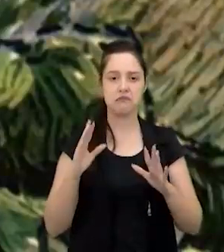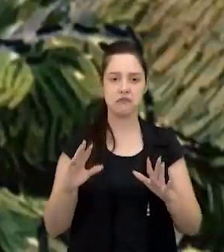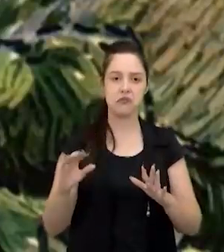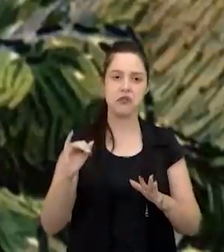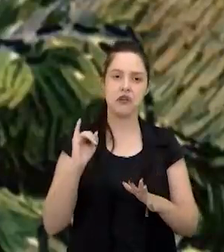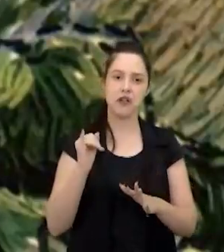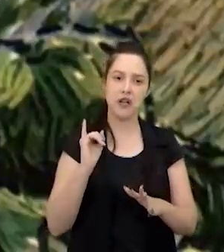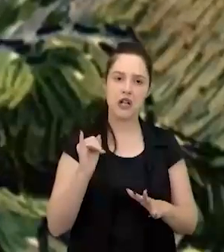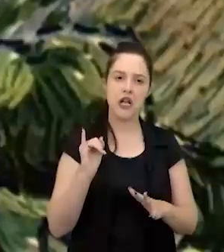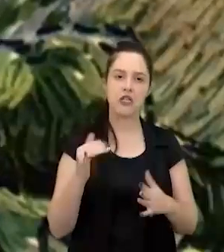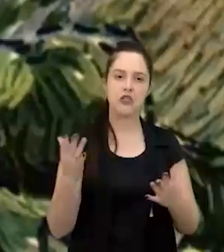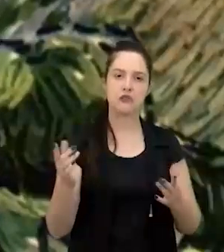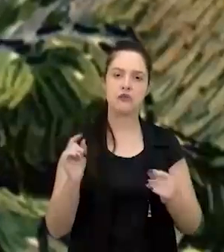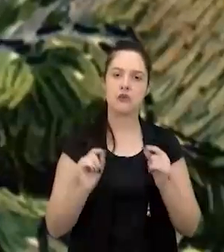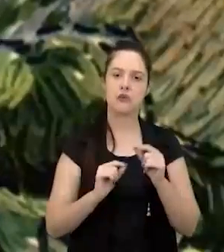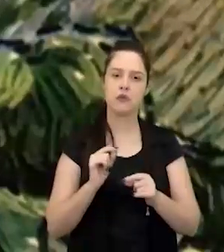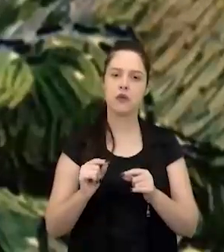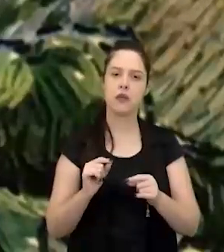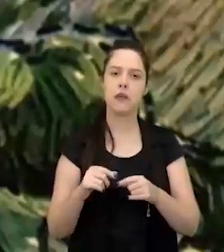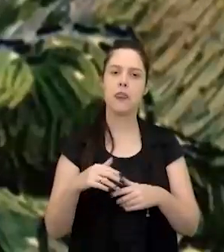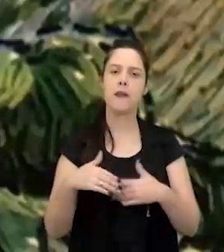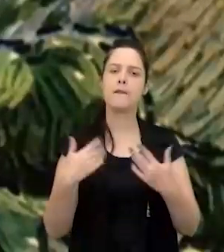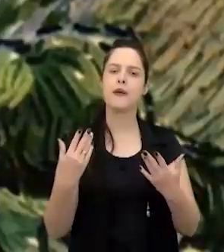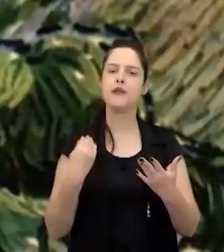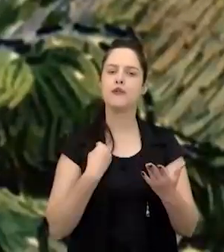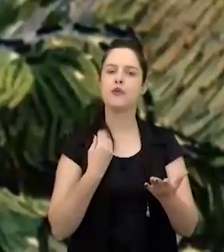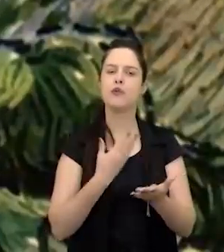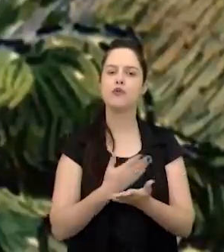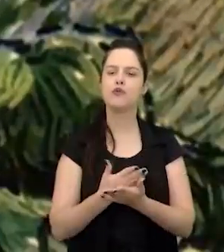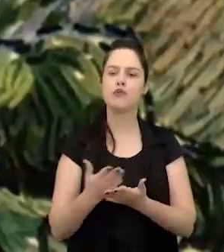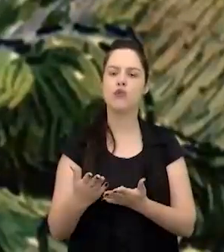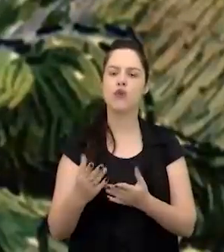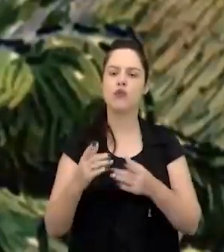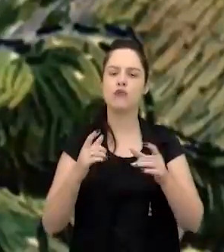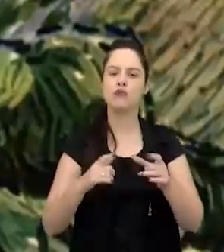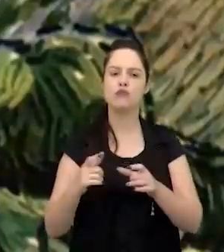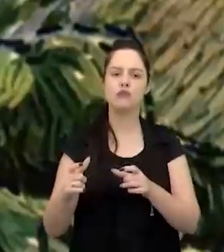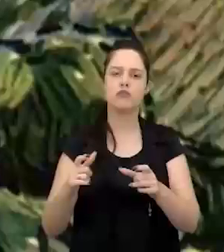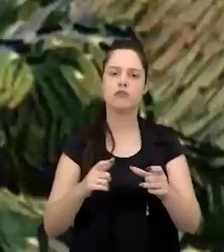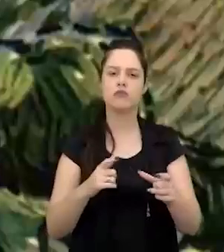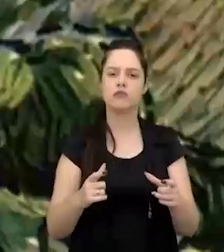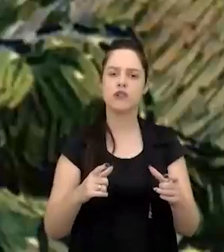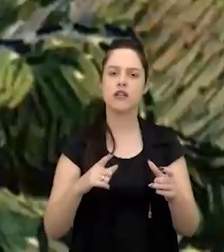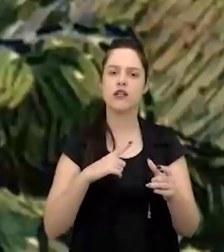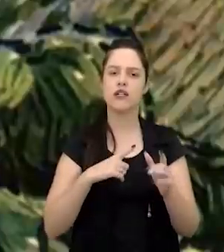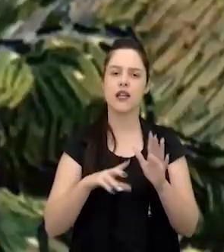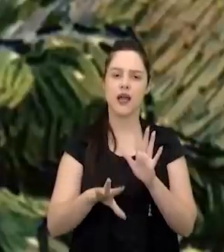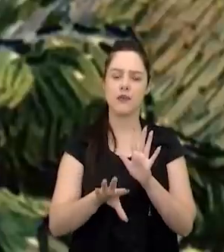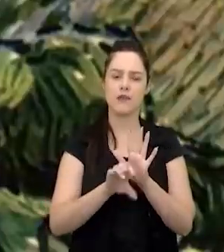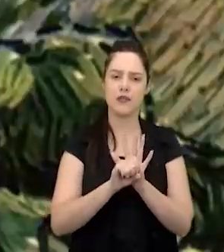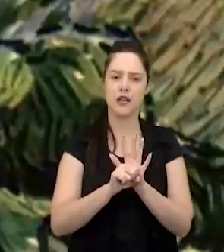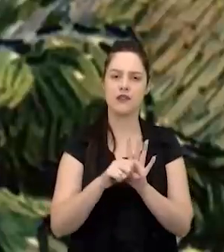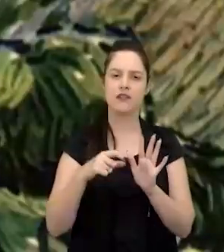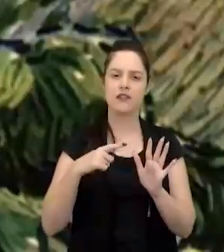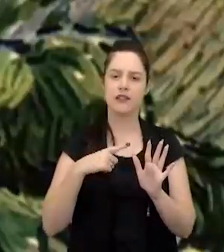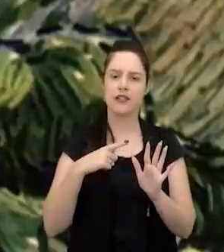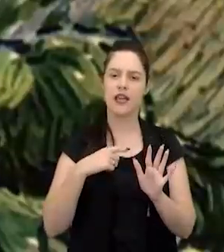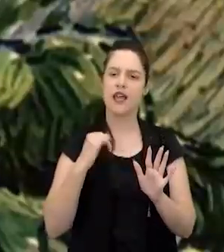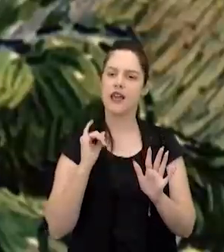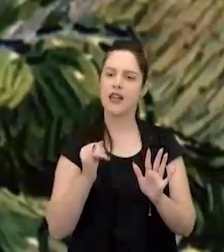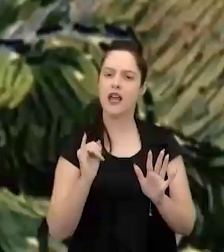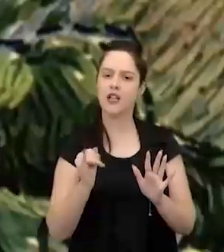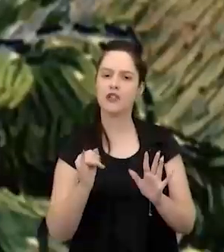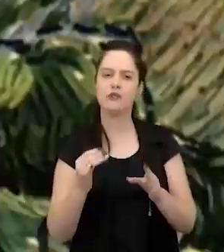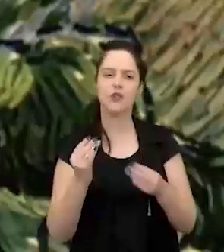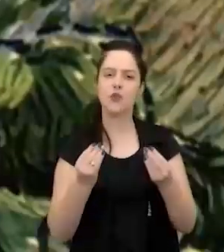dessa história. Agora, quando eu vou para o campo abstrato, eu não consigo desenvolver essa narrativa sem um processo de